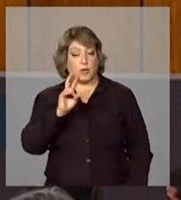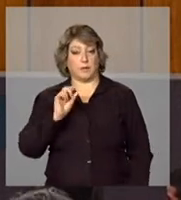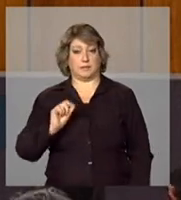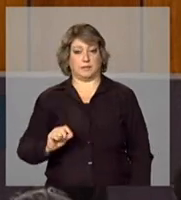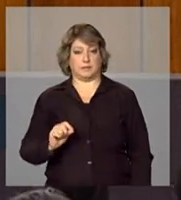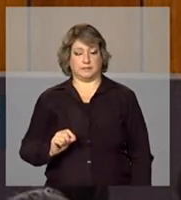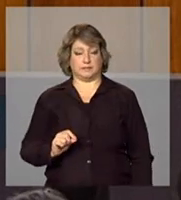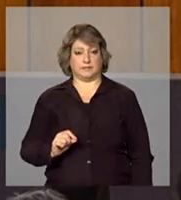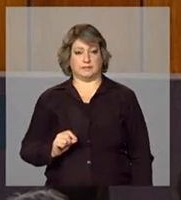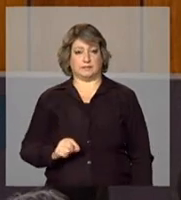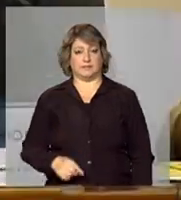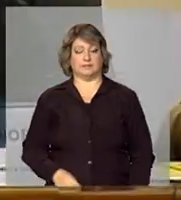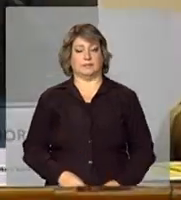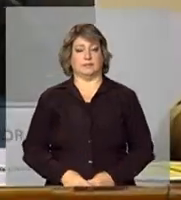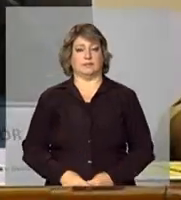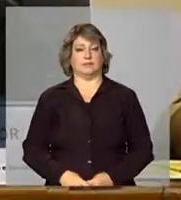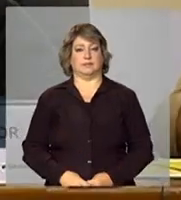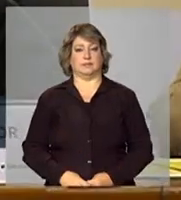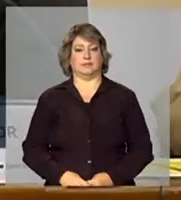os